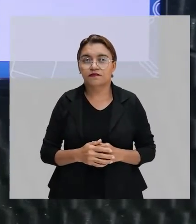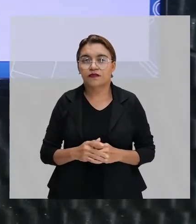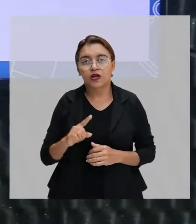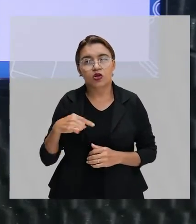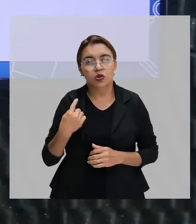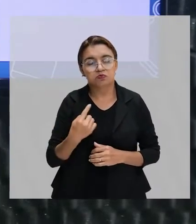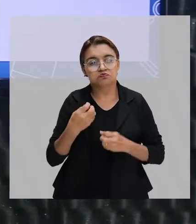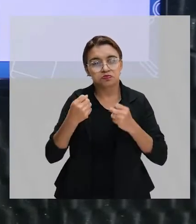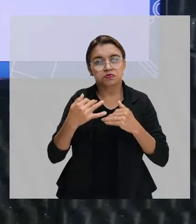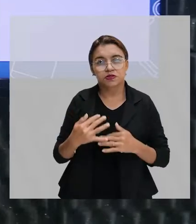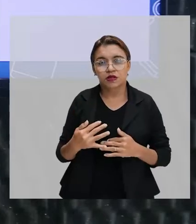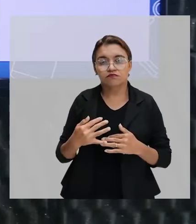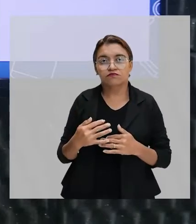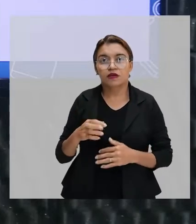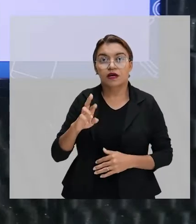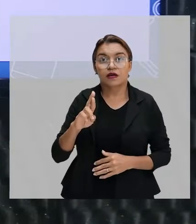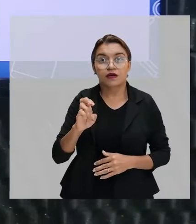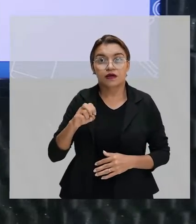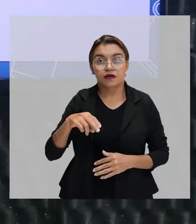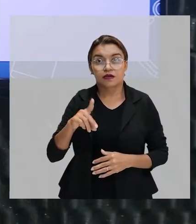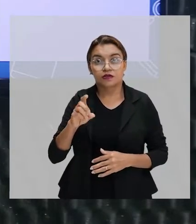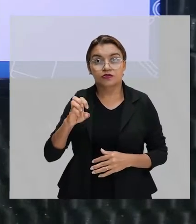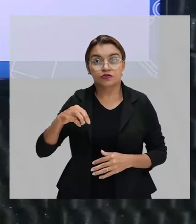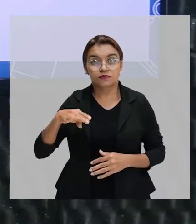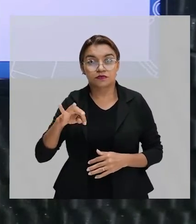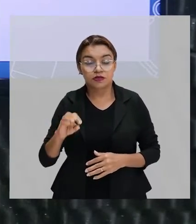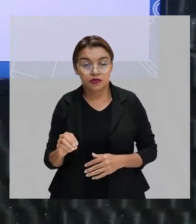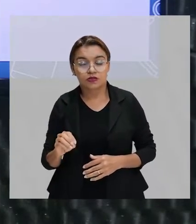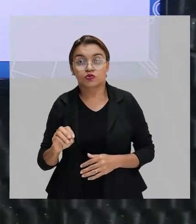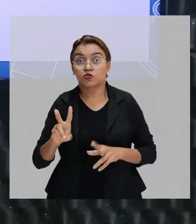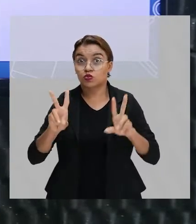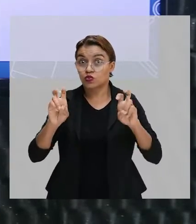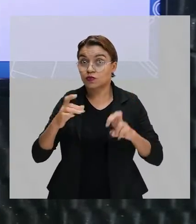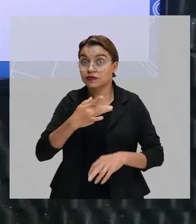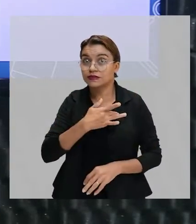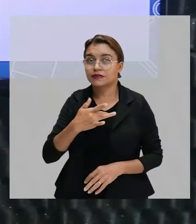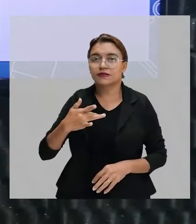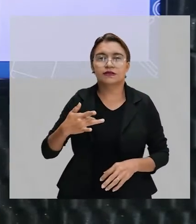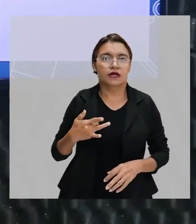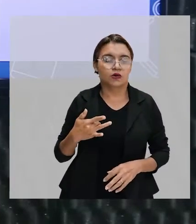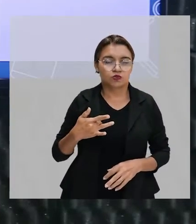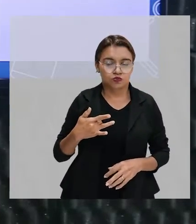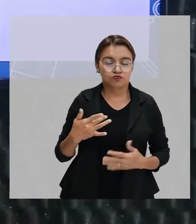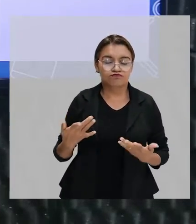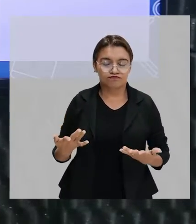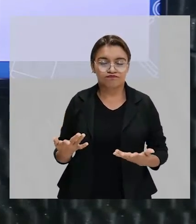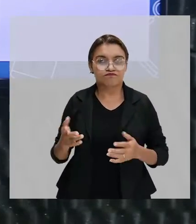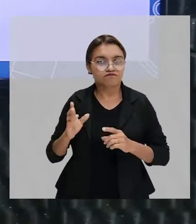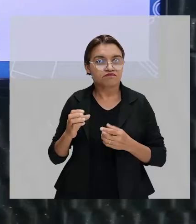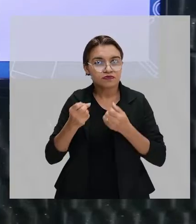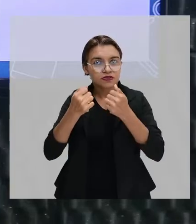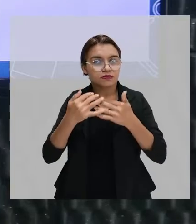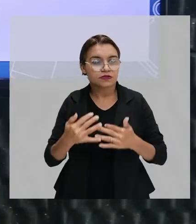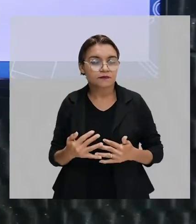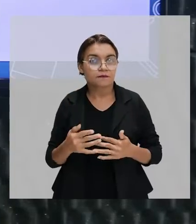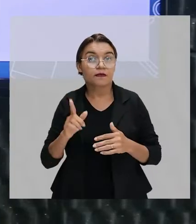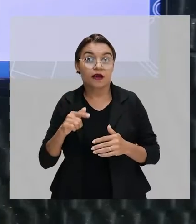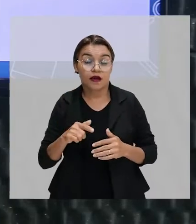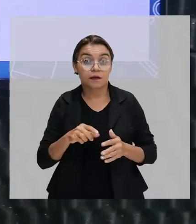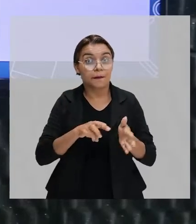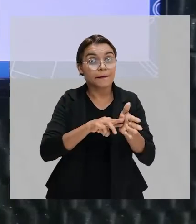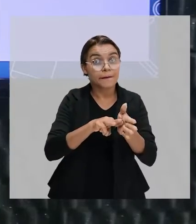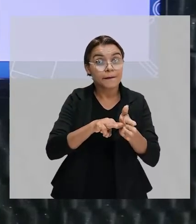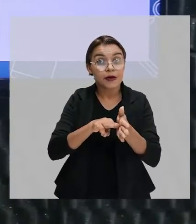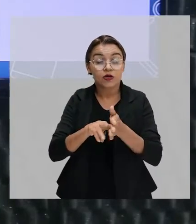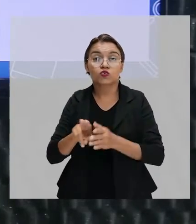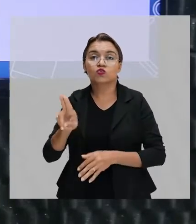fazer uma alteração eu falo de rendimento voltar no para a questão da saúde do indivíduo Então são métodos